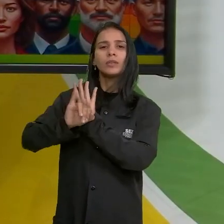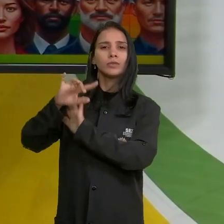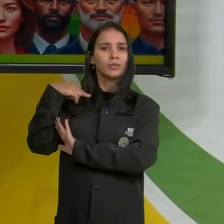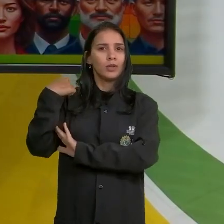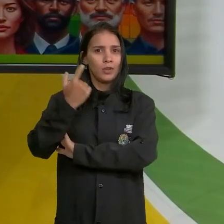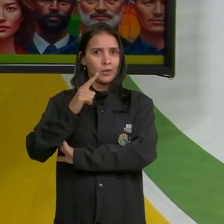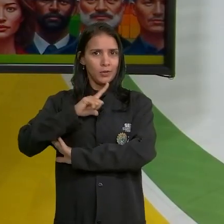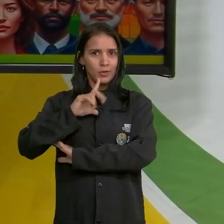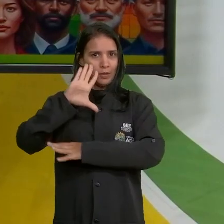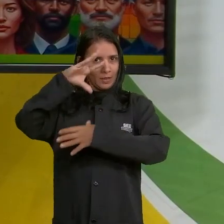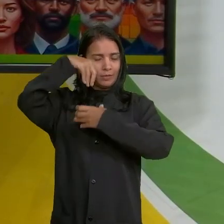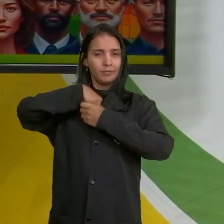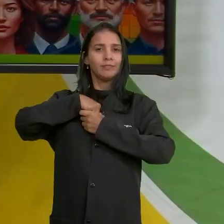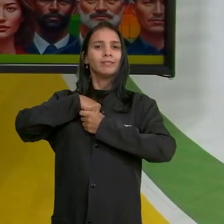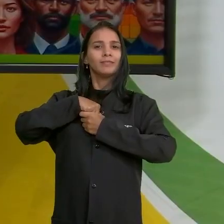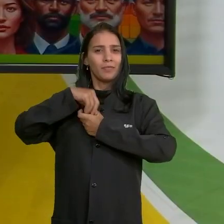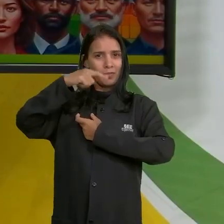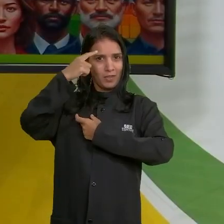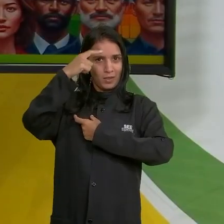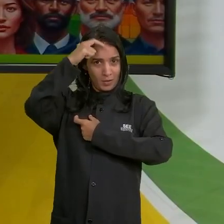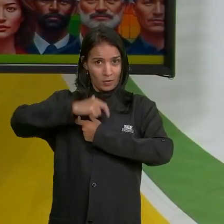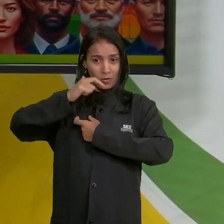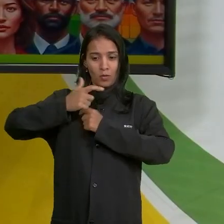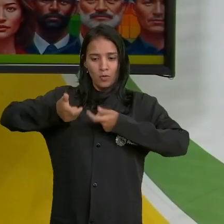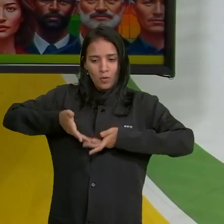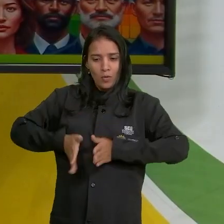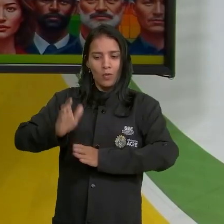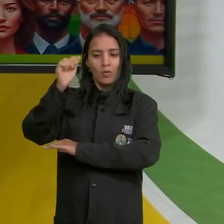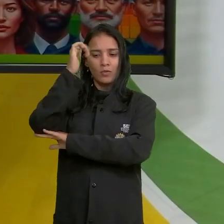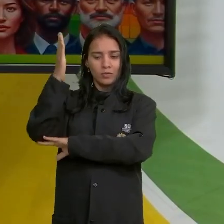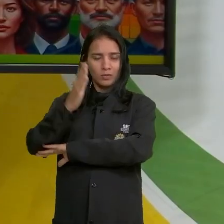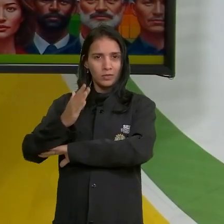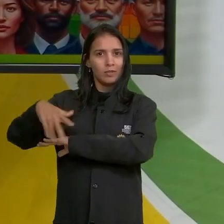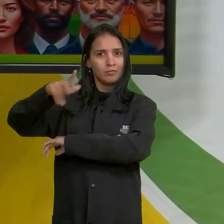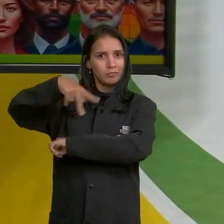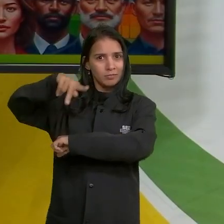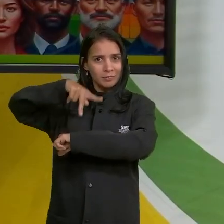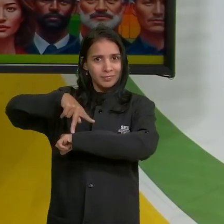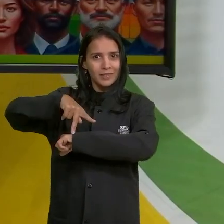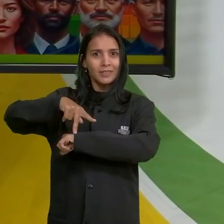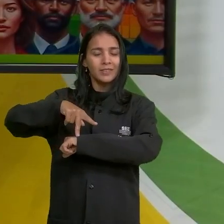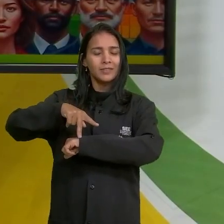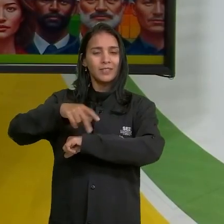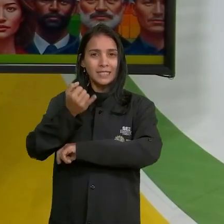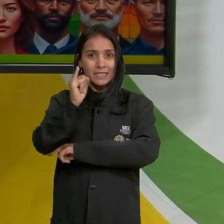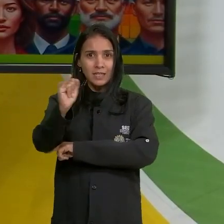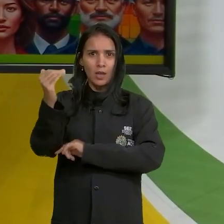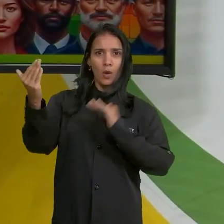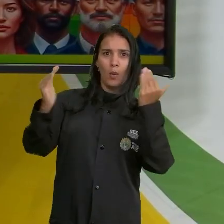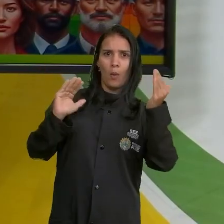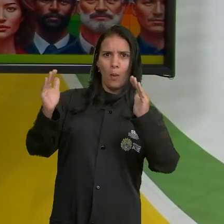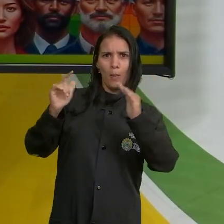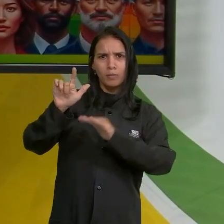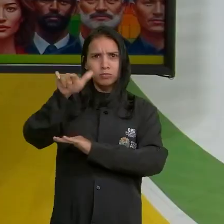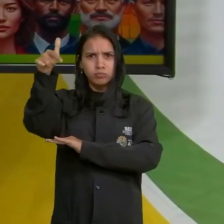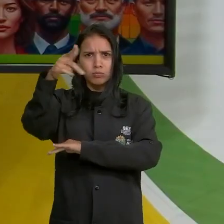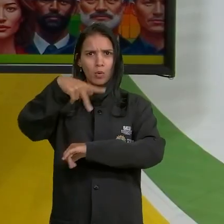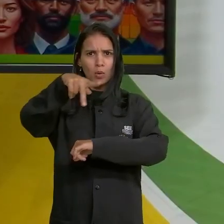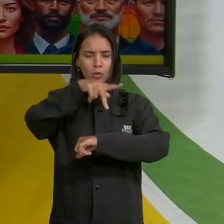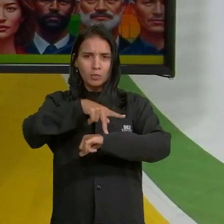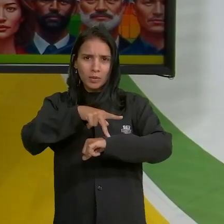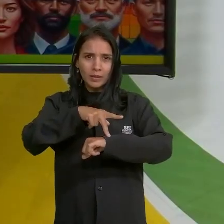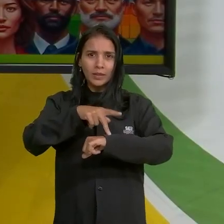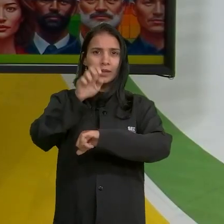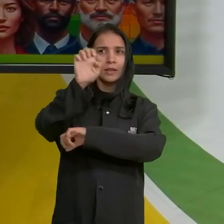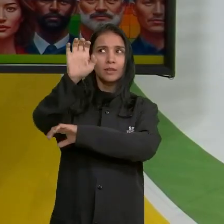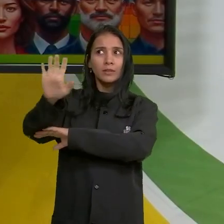são as características que definem o brasileiro enquanto sociedade em comparação com pessoas que estão inseridas